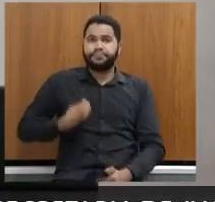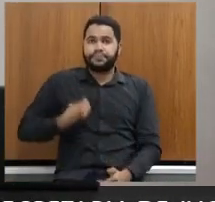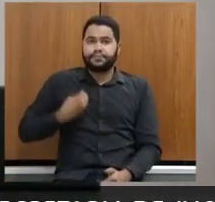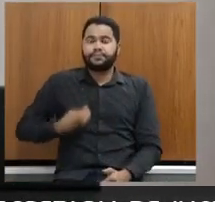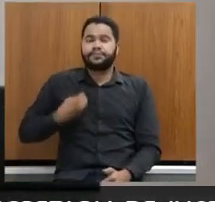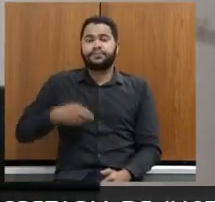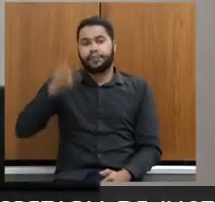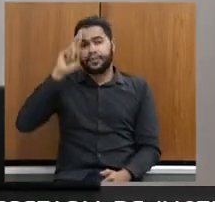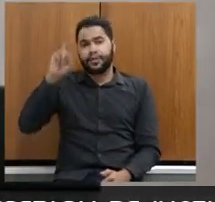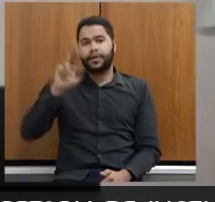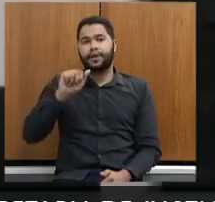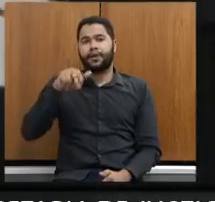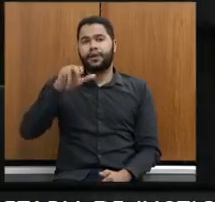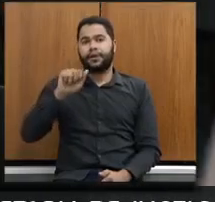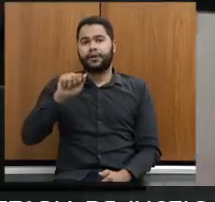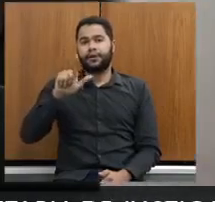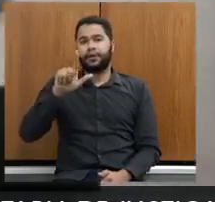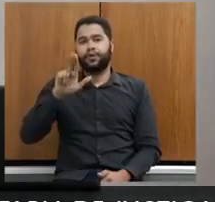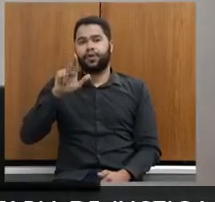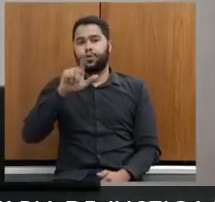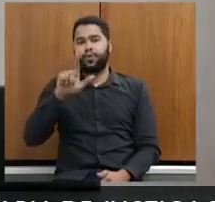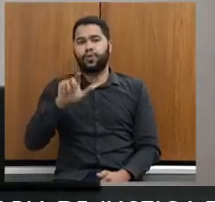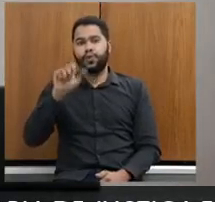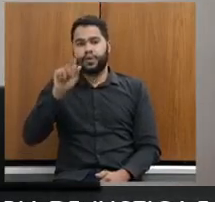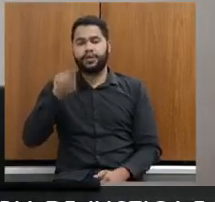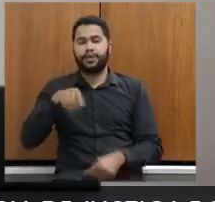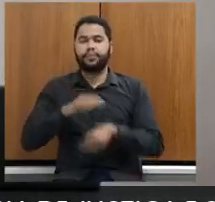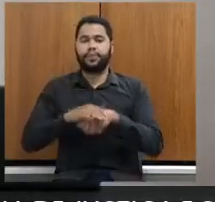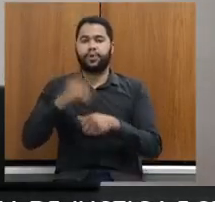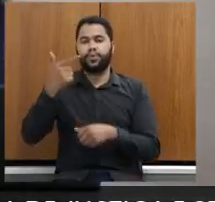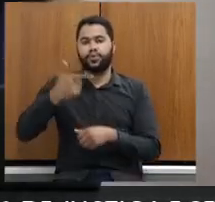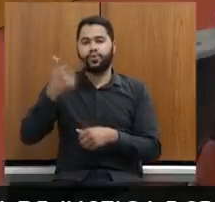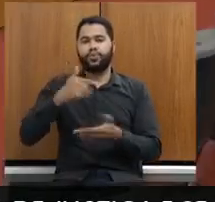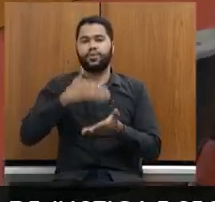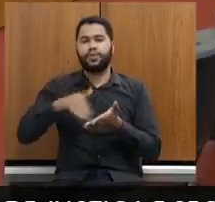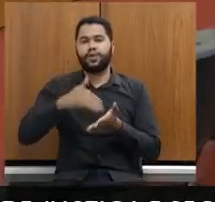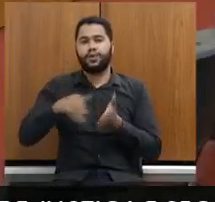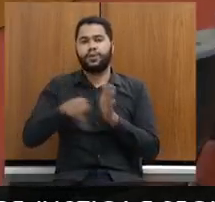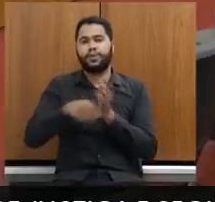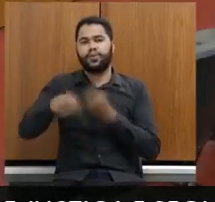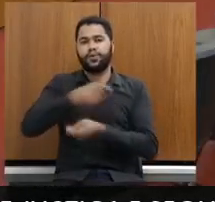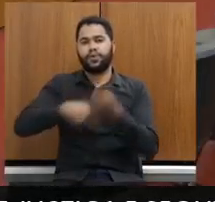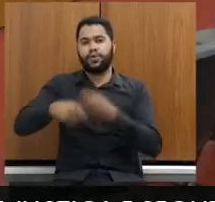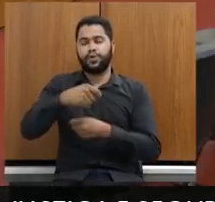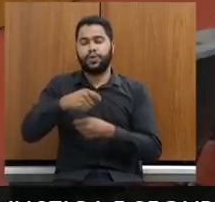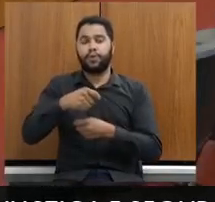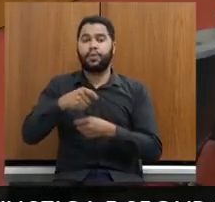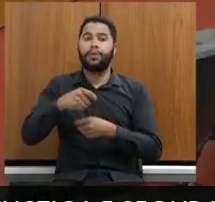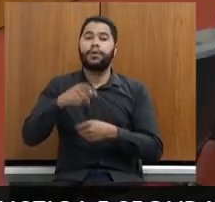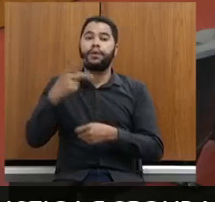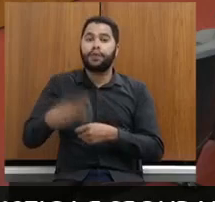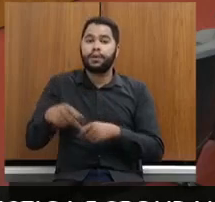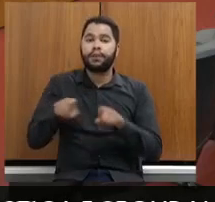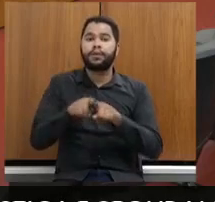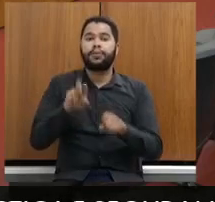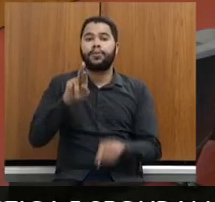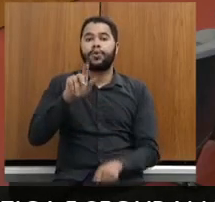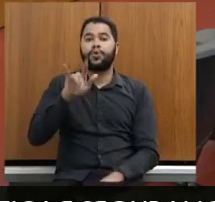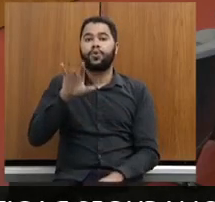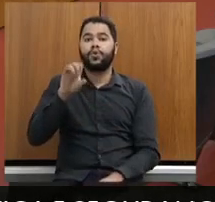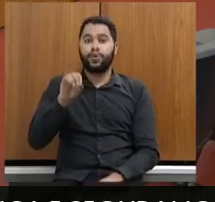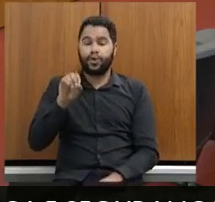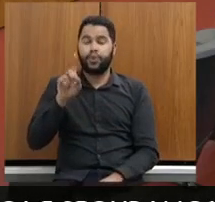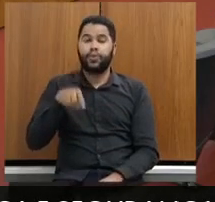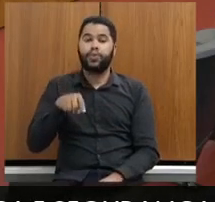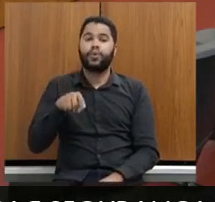da senhora Ana Luiza Silva Falcão subsecretária da subsecretaria de gestão administrativa do Senhor Rodrigo Machado